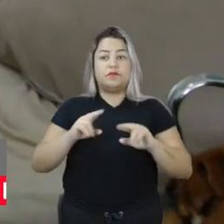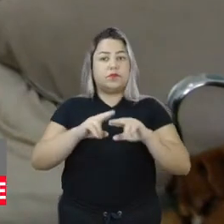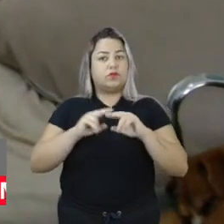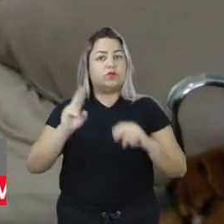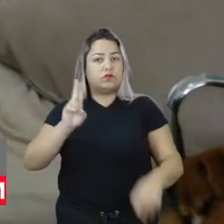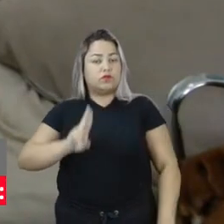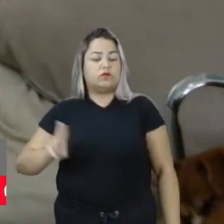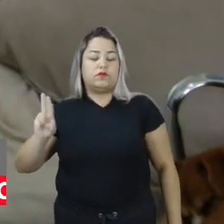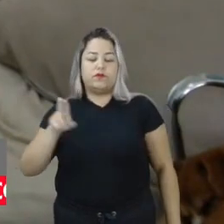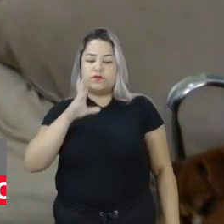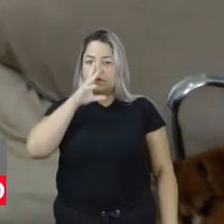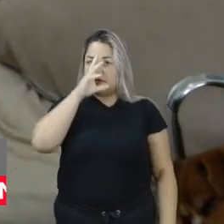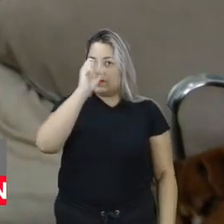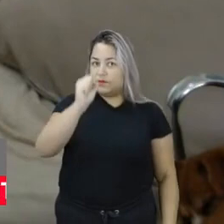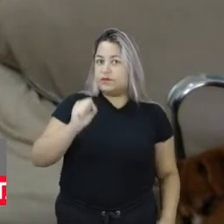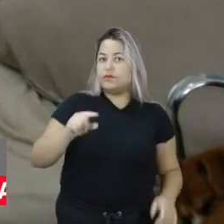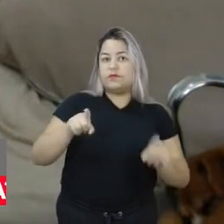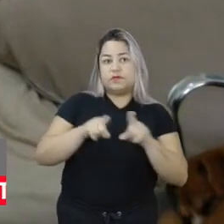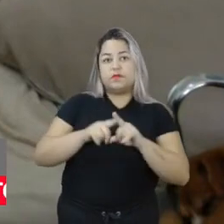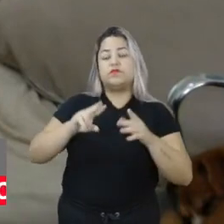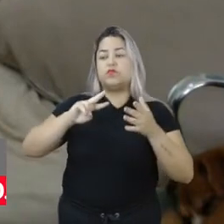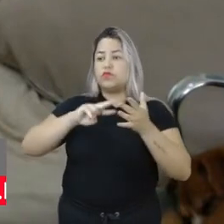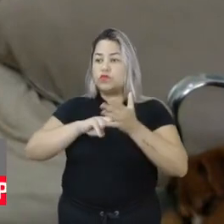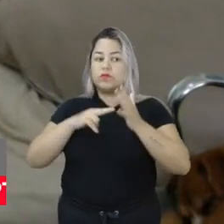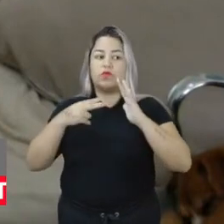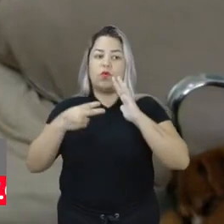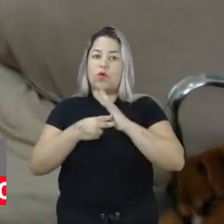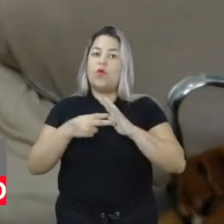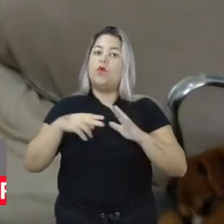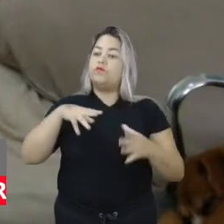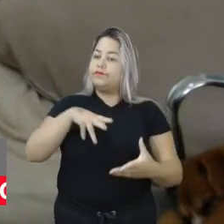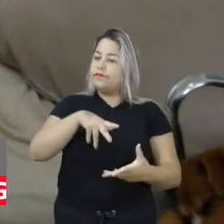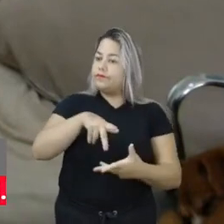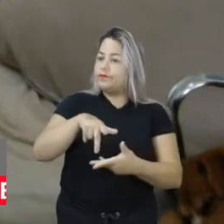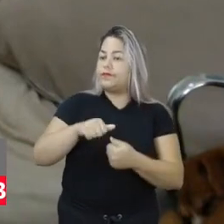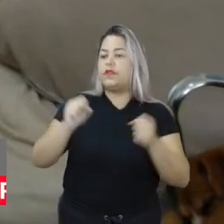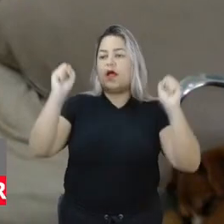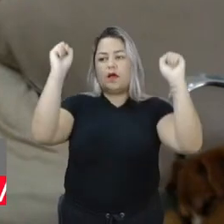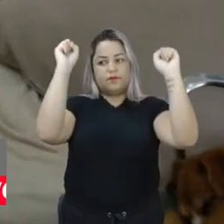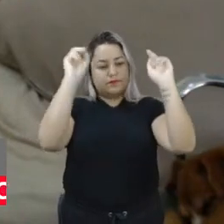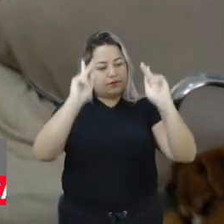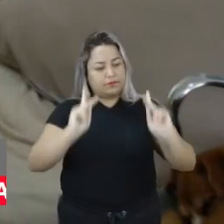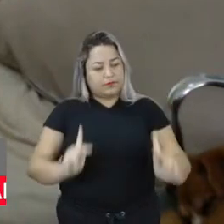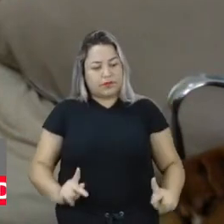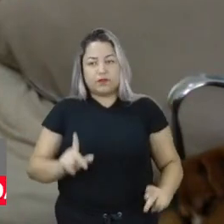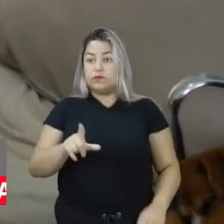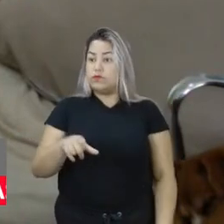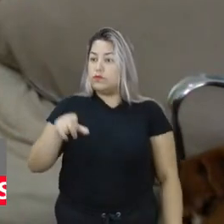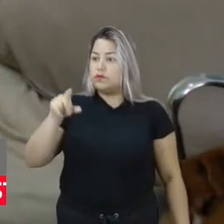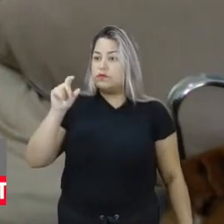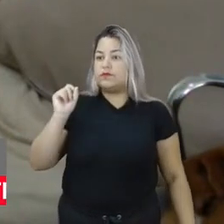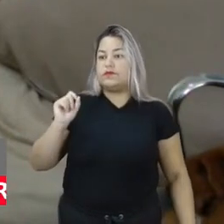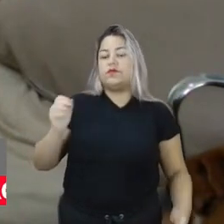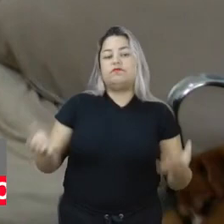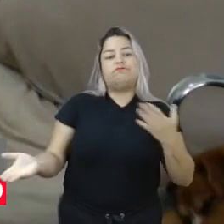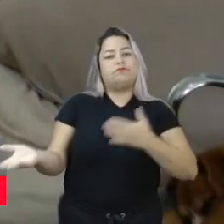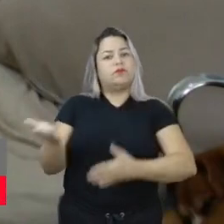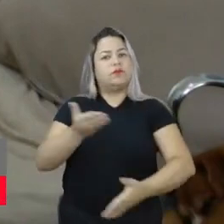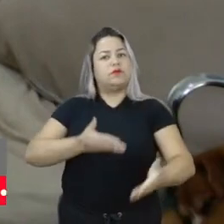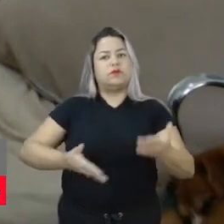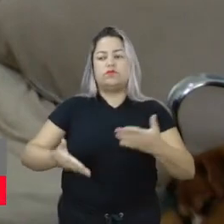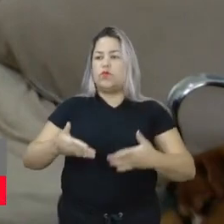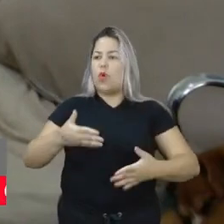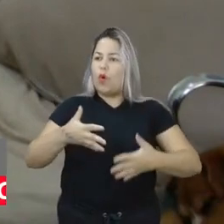força militar. Uma parcela muito significativa do planeta fez uma opção pela paz e não aceita ser envolvido em